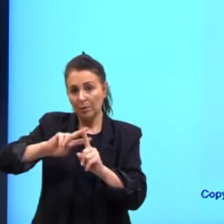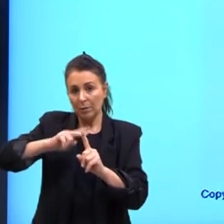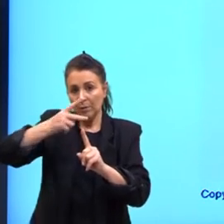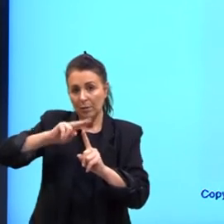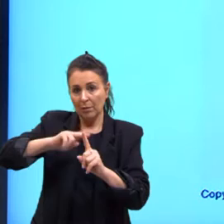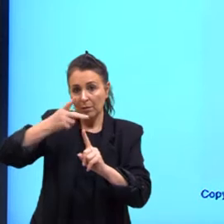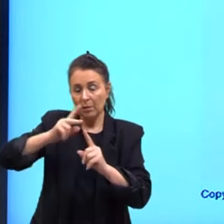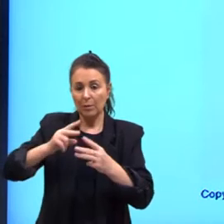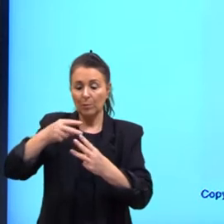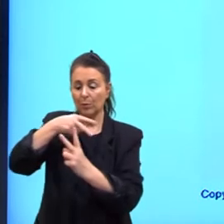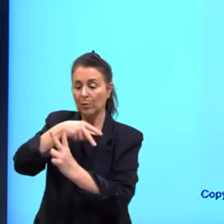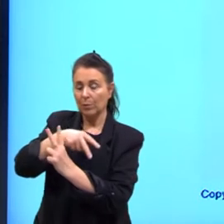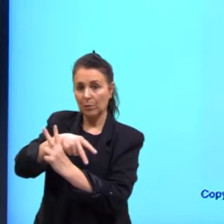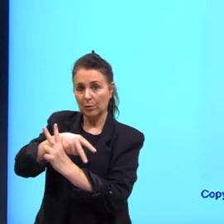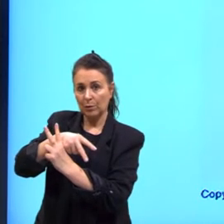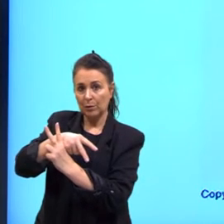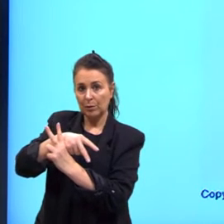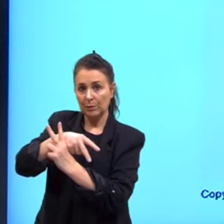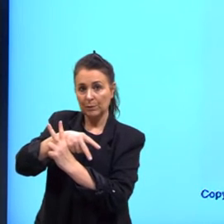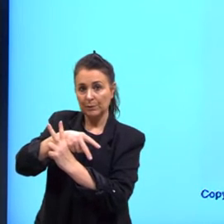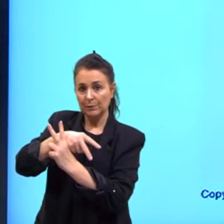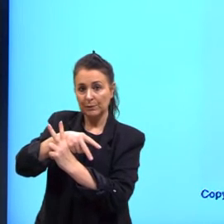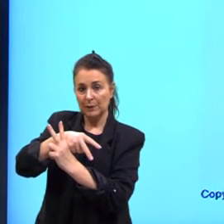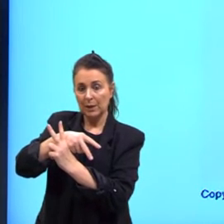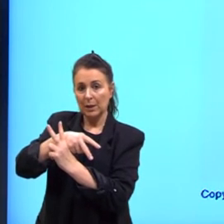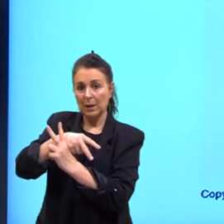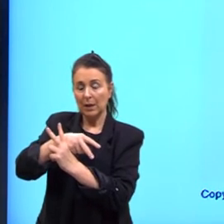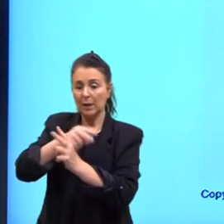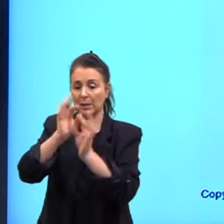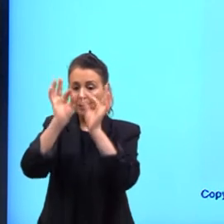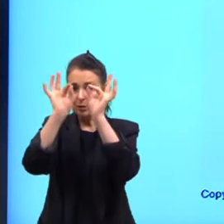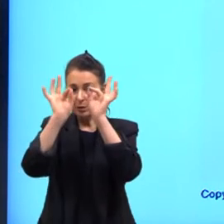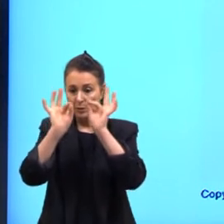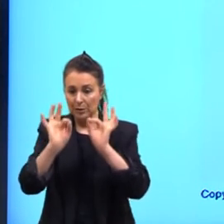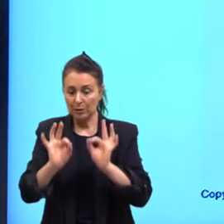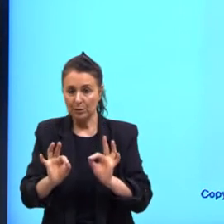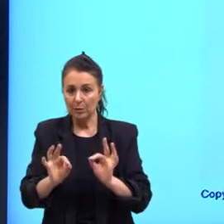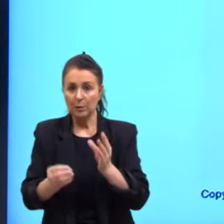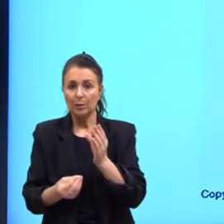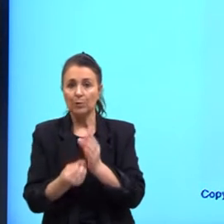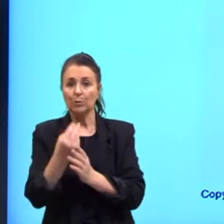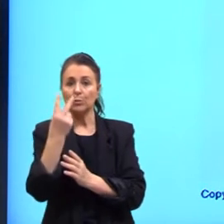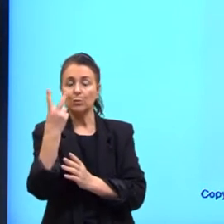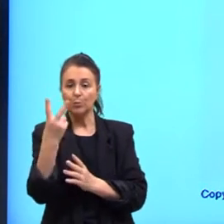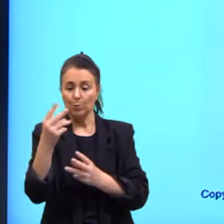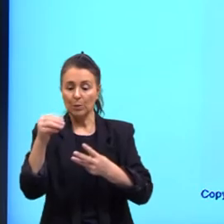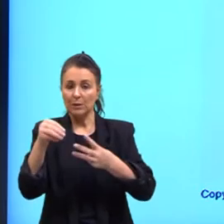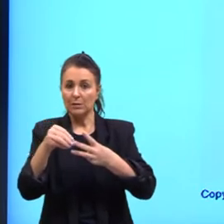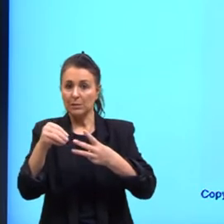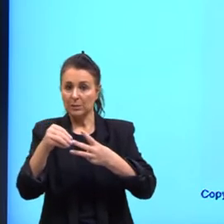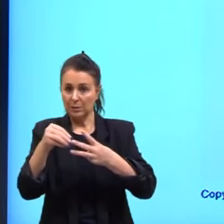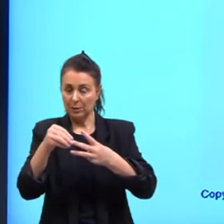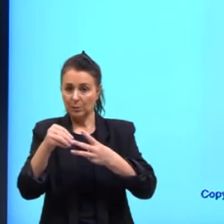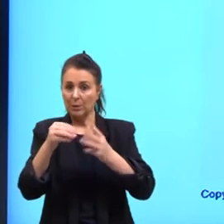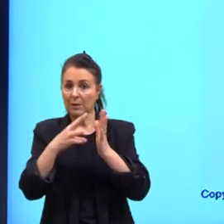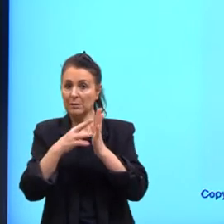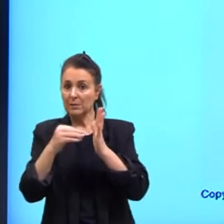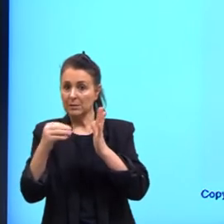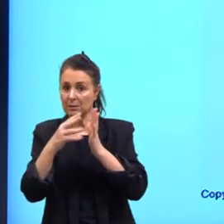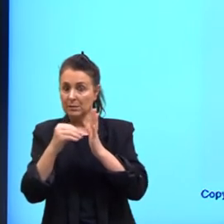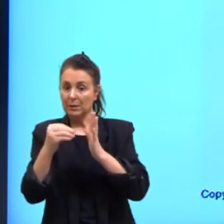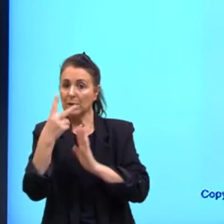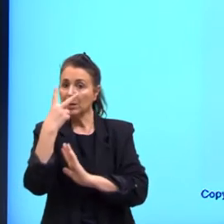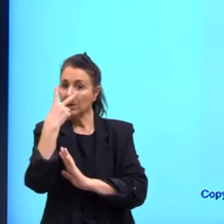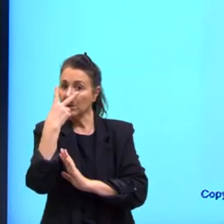cromossomos eles vão se alinhar ó e vai ser produzido duas células-filhas idênticas